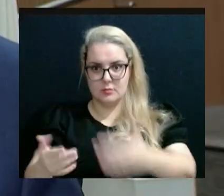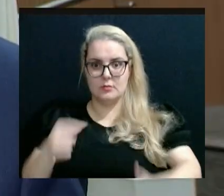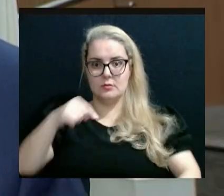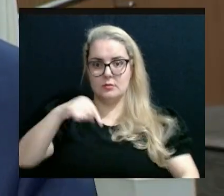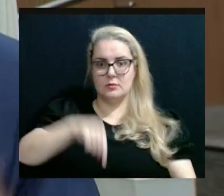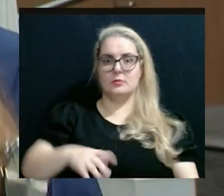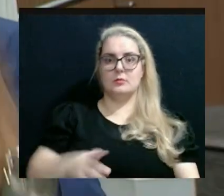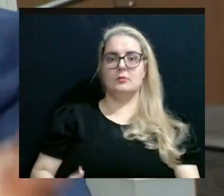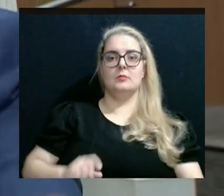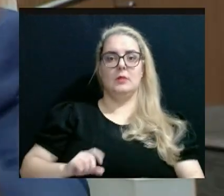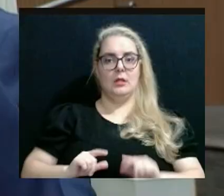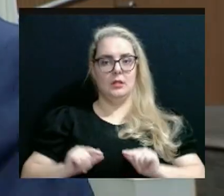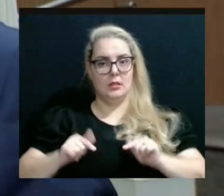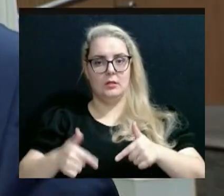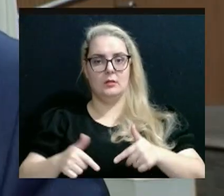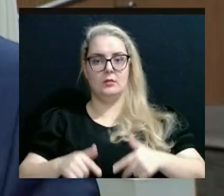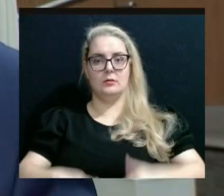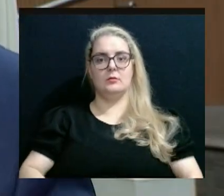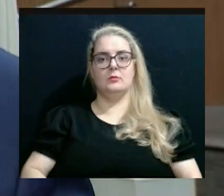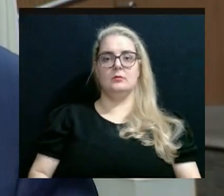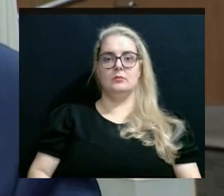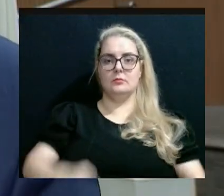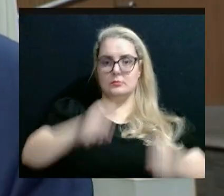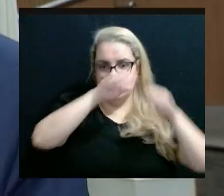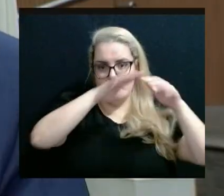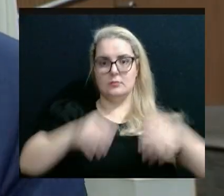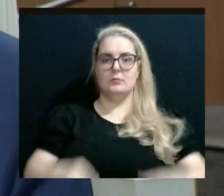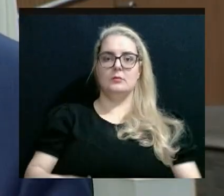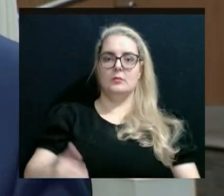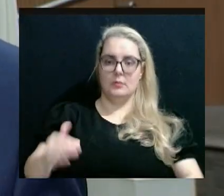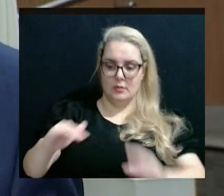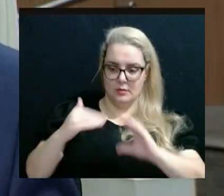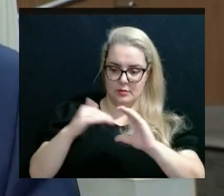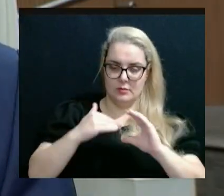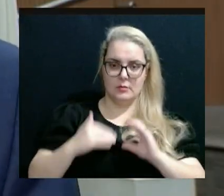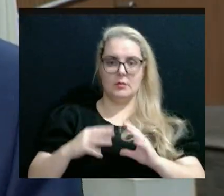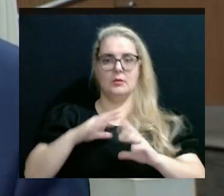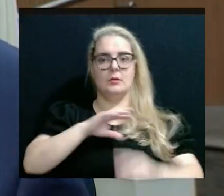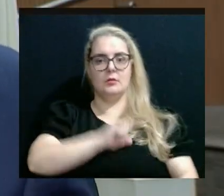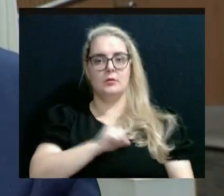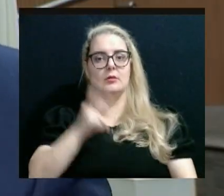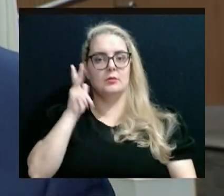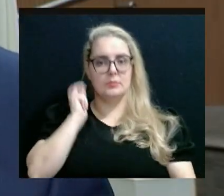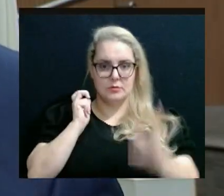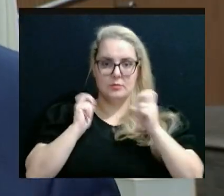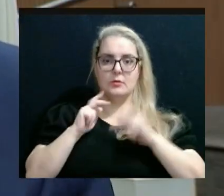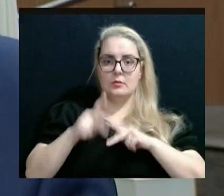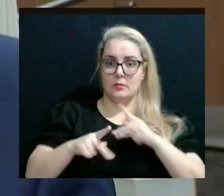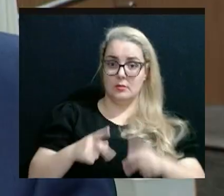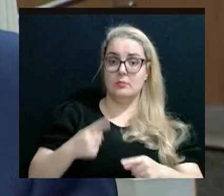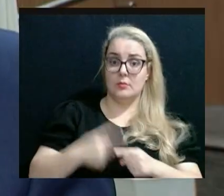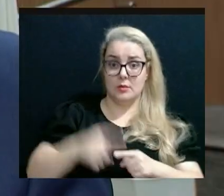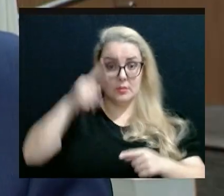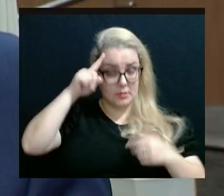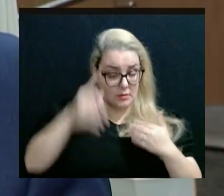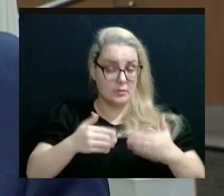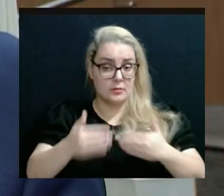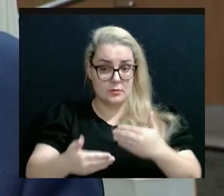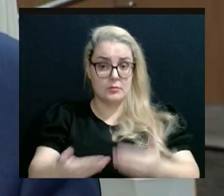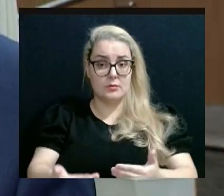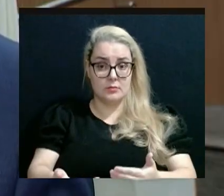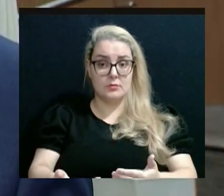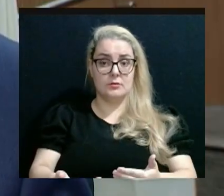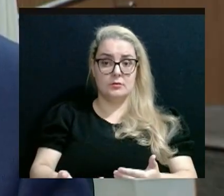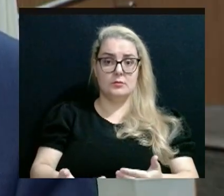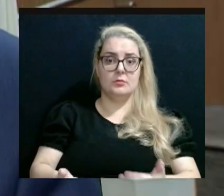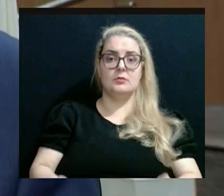luta da causa autista, são vocês que me enviam aqui. Gosto muito de ouvir a população, porque a população está ali no dia a dia e trazem